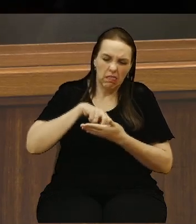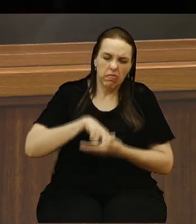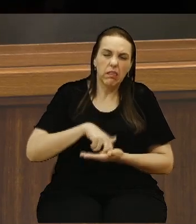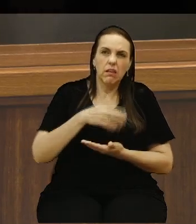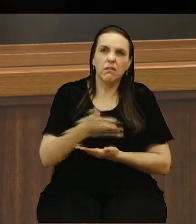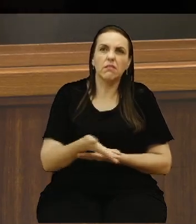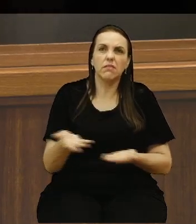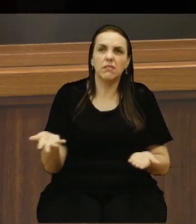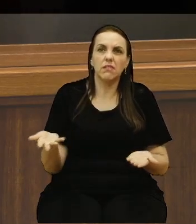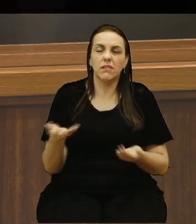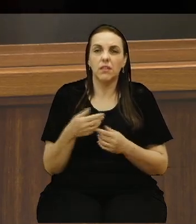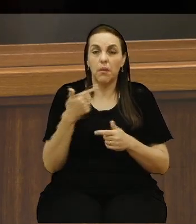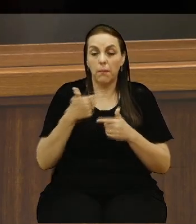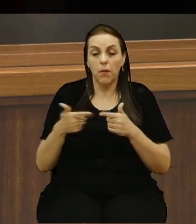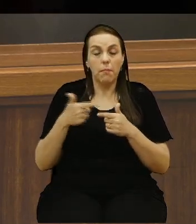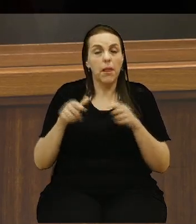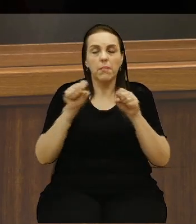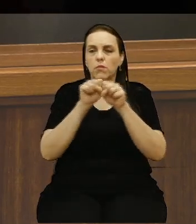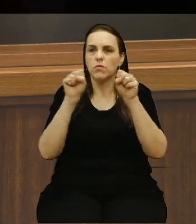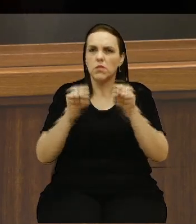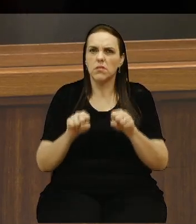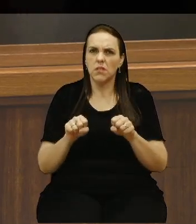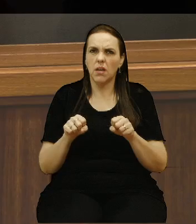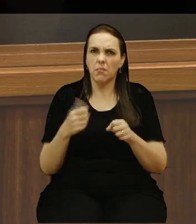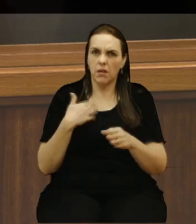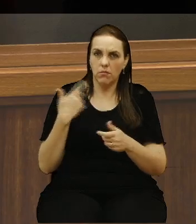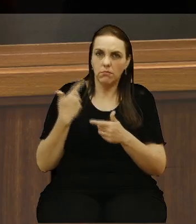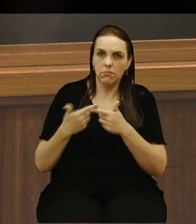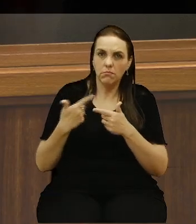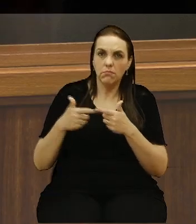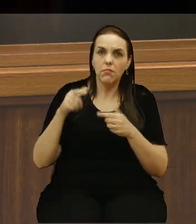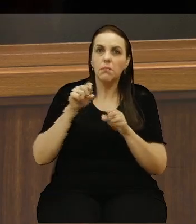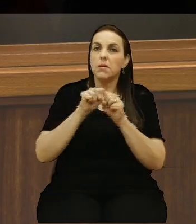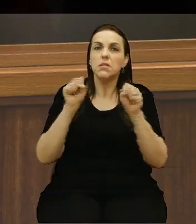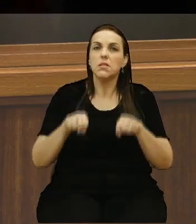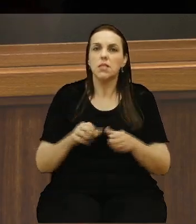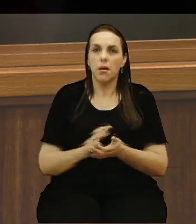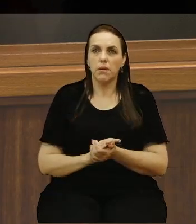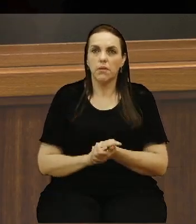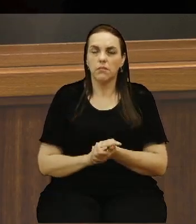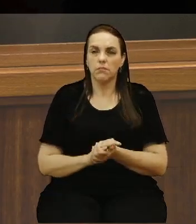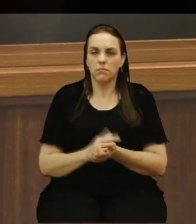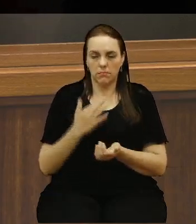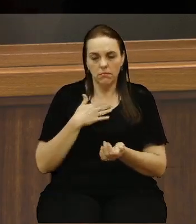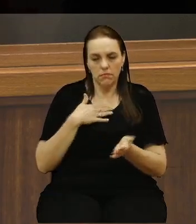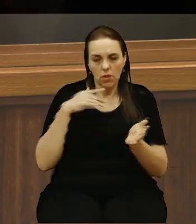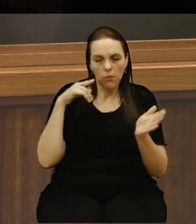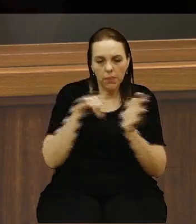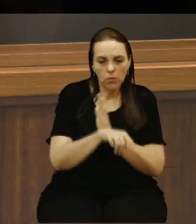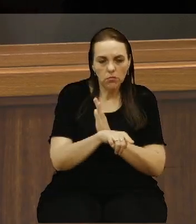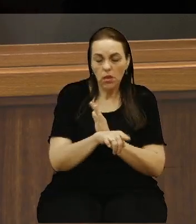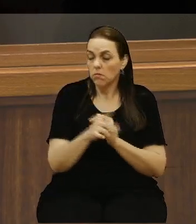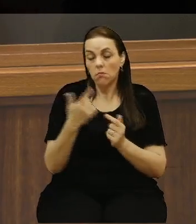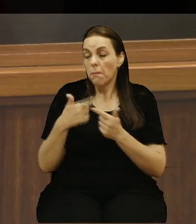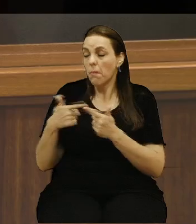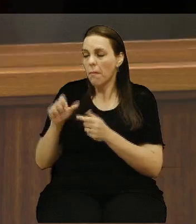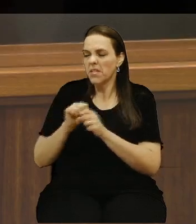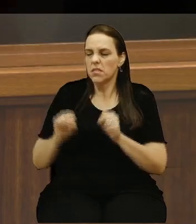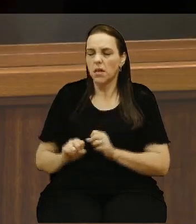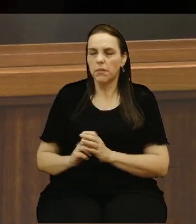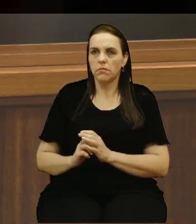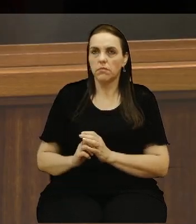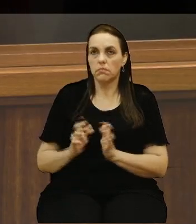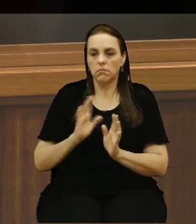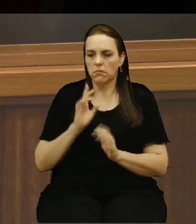Um problema de sistema. Mas que problema de sistema? Um problema de sistema. Então, assim, o que parece que aconteceu? Chega